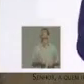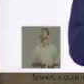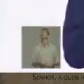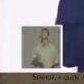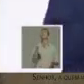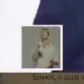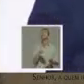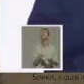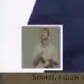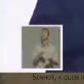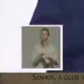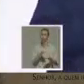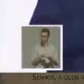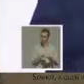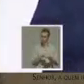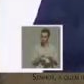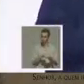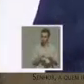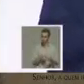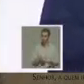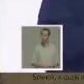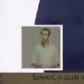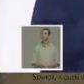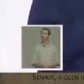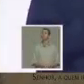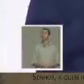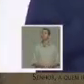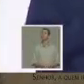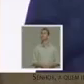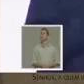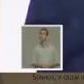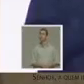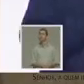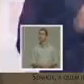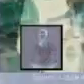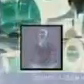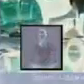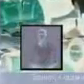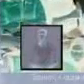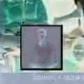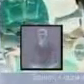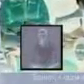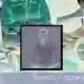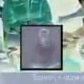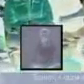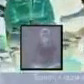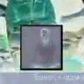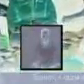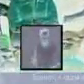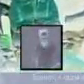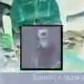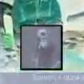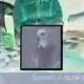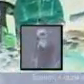Amor não faltava no senhor? Então o texto está errado. Não, não pense em coisas muito